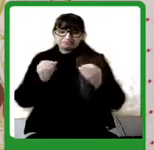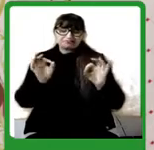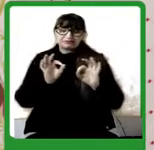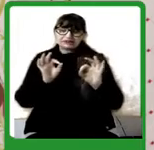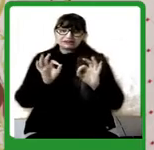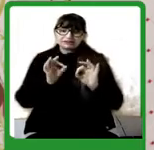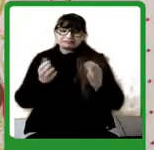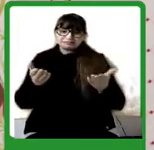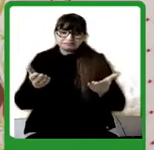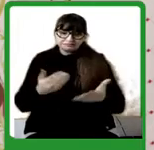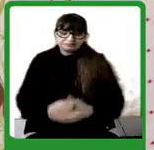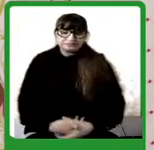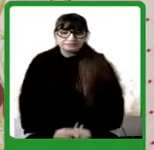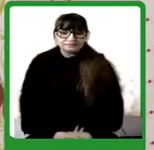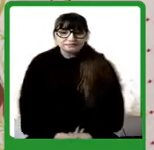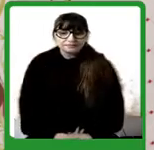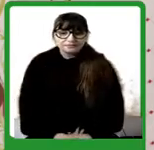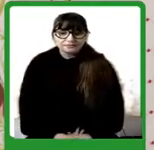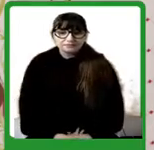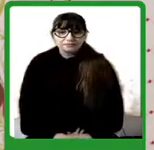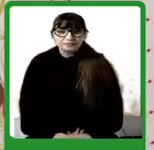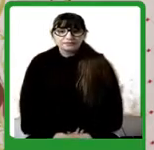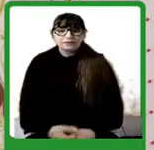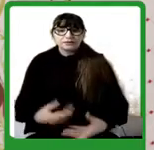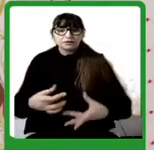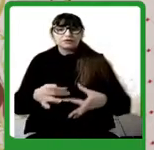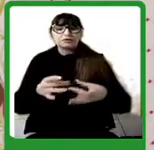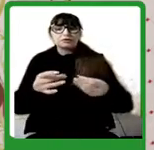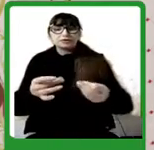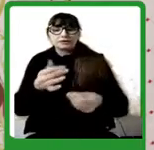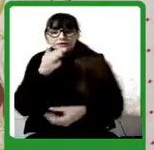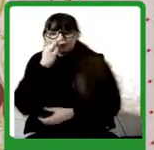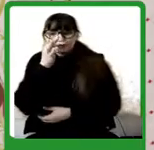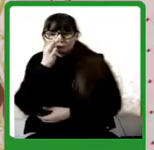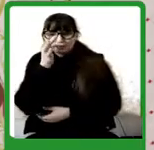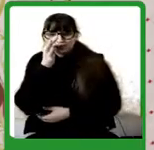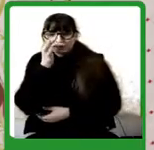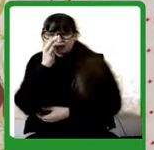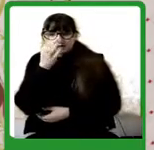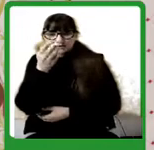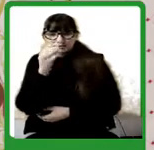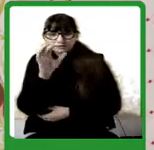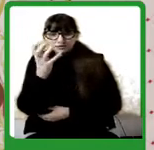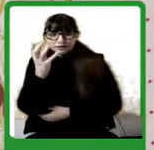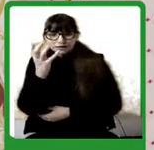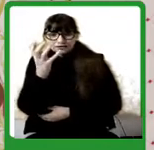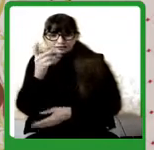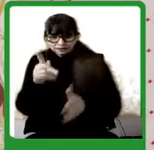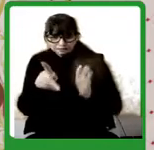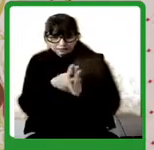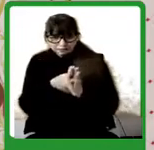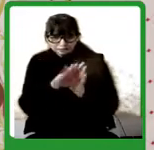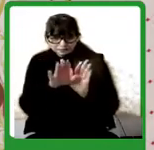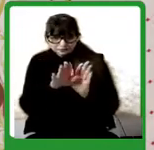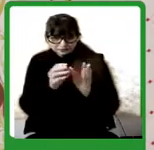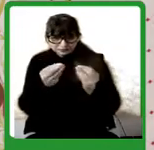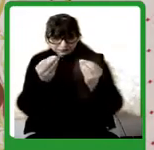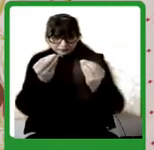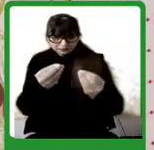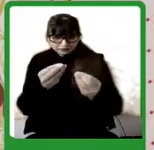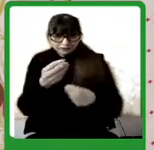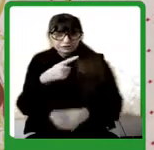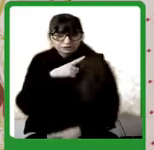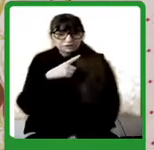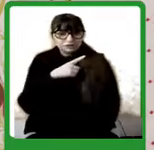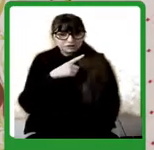Mas e tu vai dar o que pra tua mulher? Eu acho que vou dar uma orquídea. Aquela de pendurar na árvore, bonita, sabe? Bonita, né? Aquelas eu tenho duas arame. Daquelas, bem bonitas. E